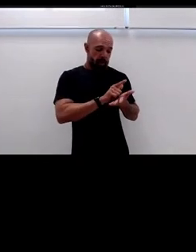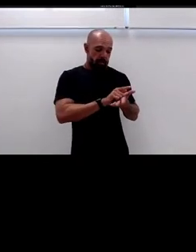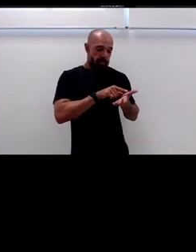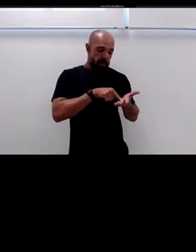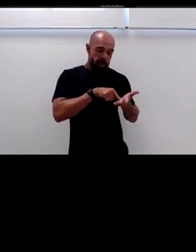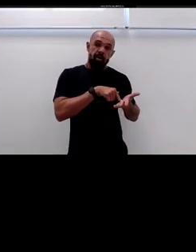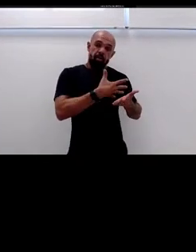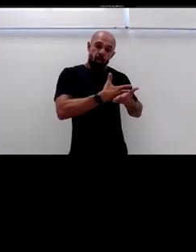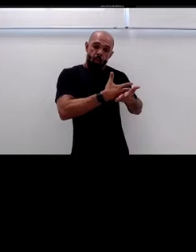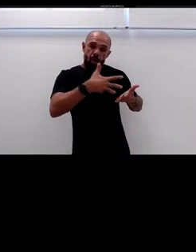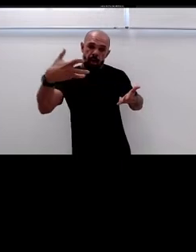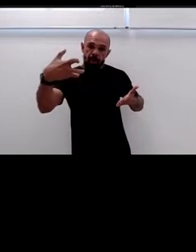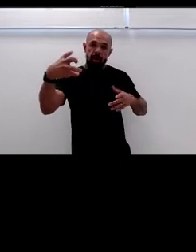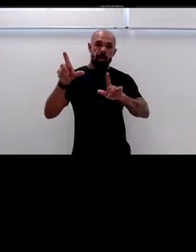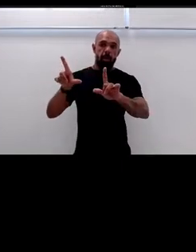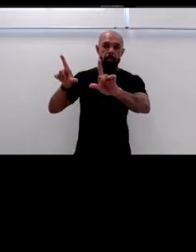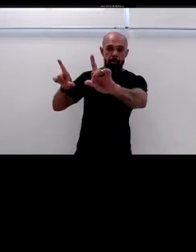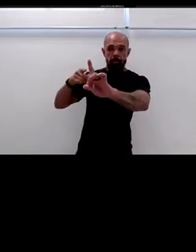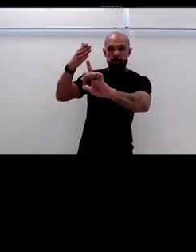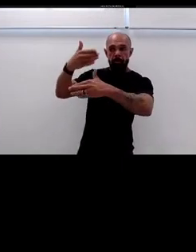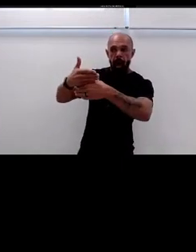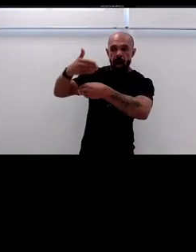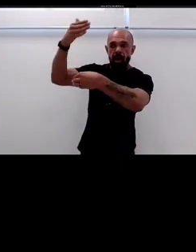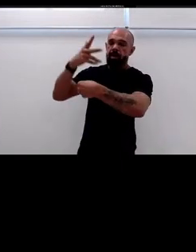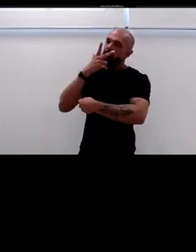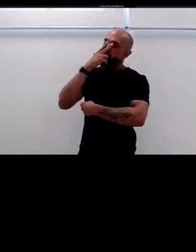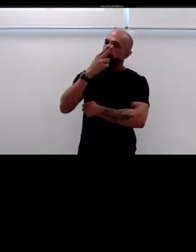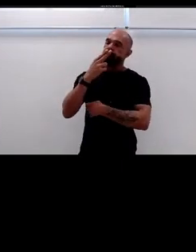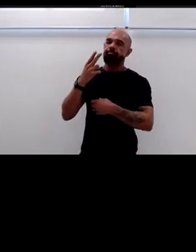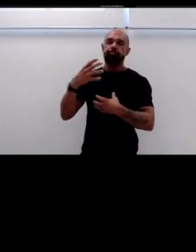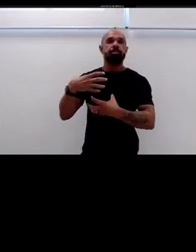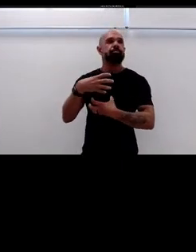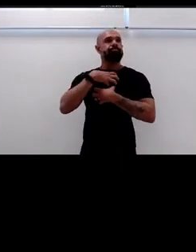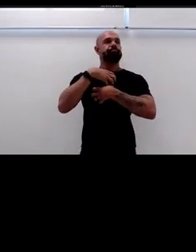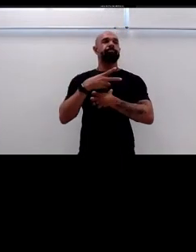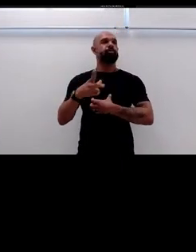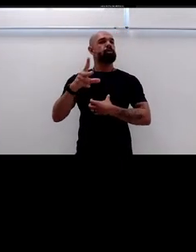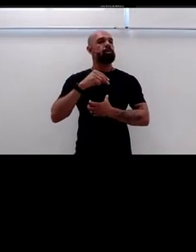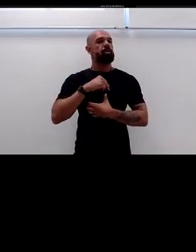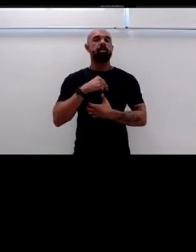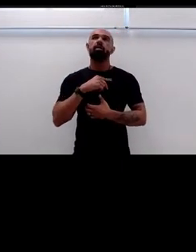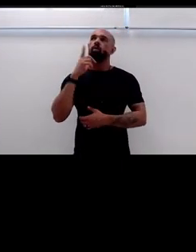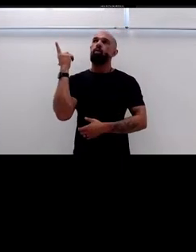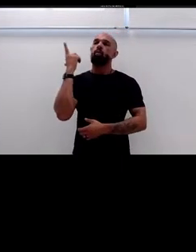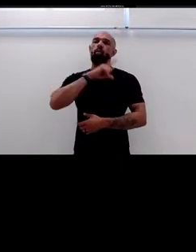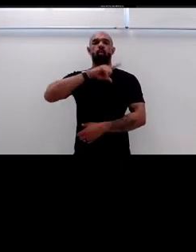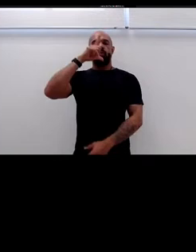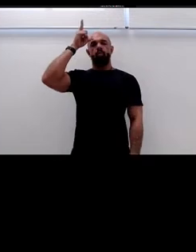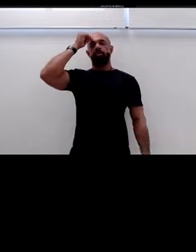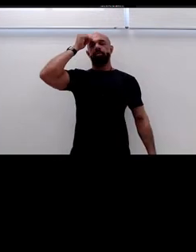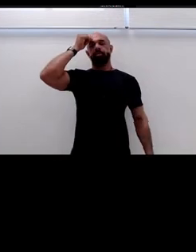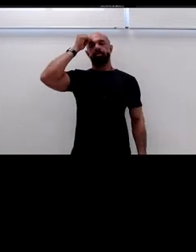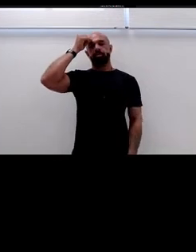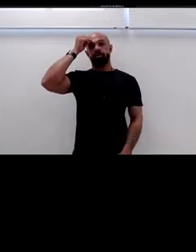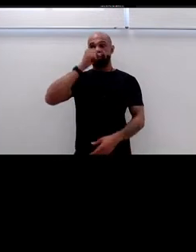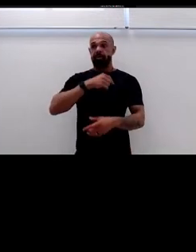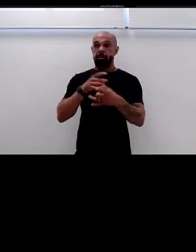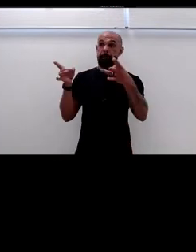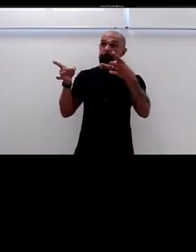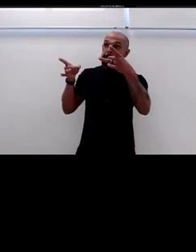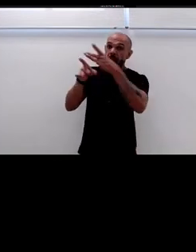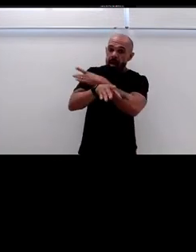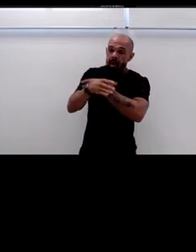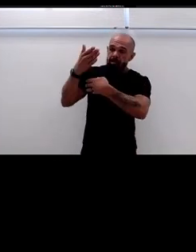na parede, é como se a gente tivesse assim, nossa, nós conseguimos. E ver ela terminada é